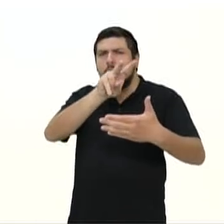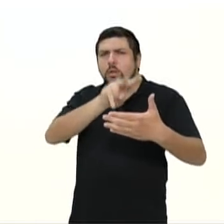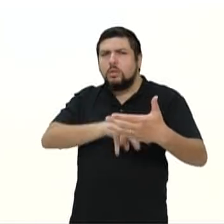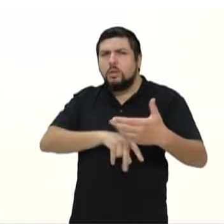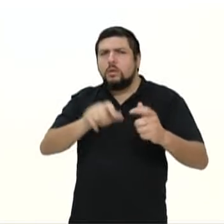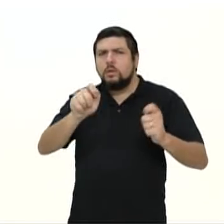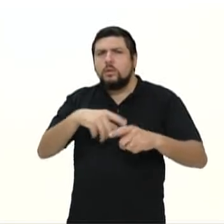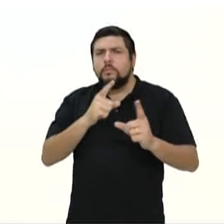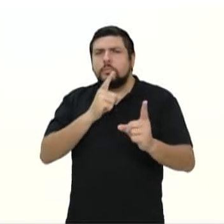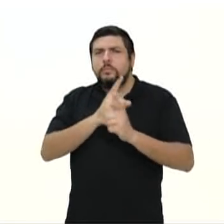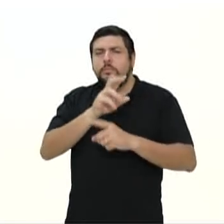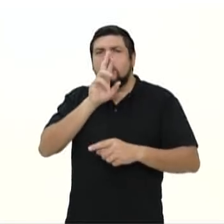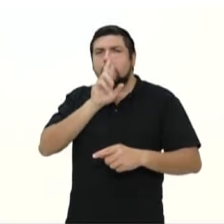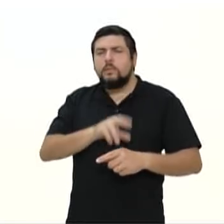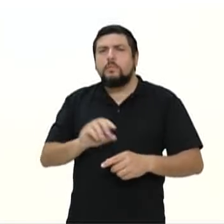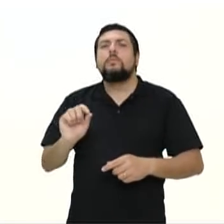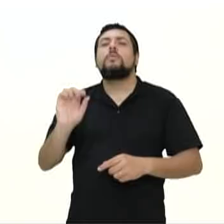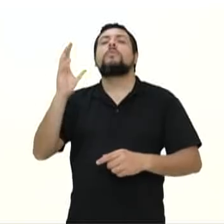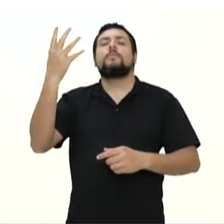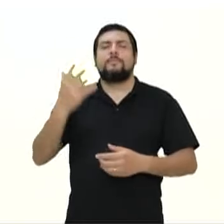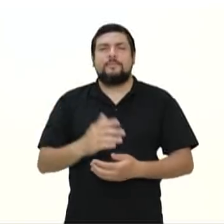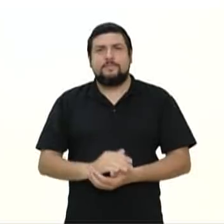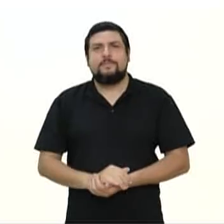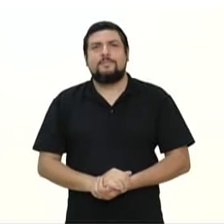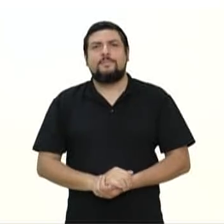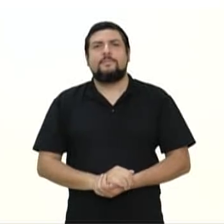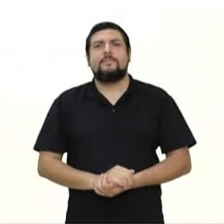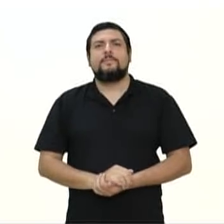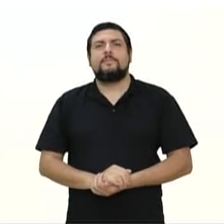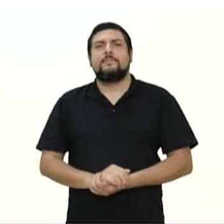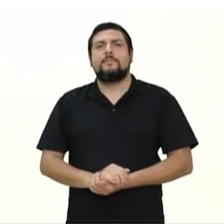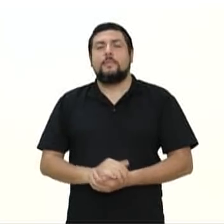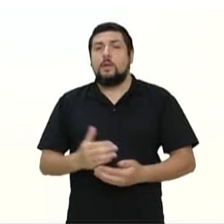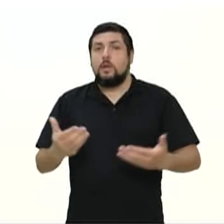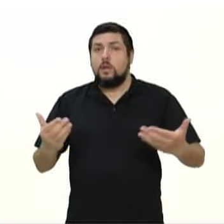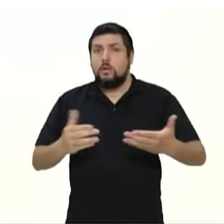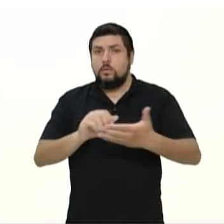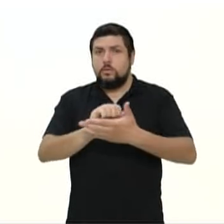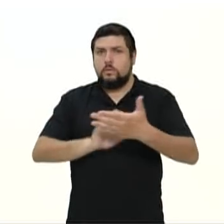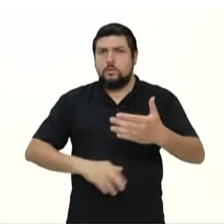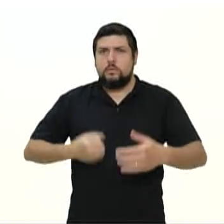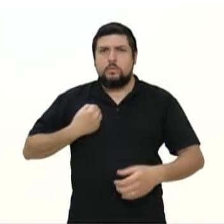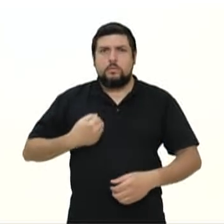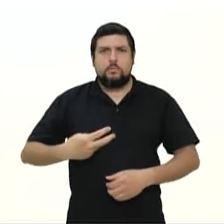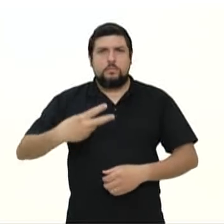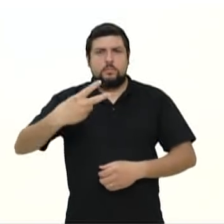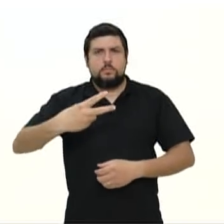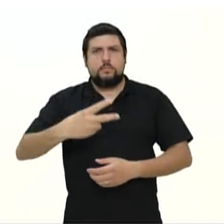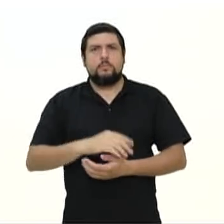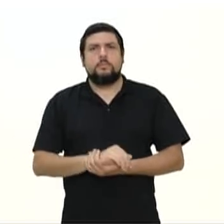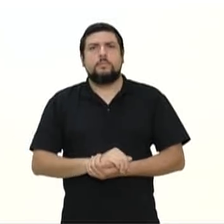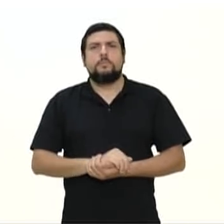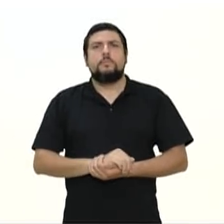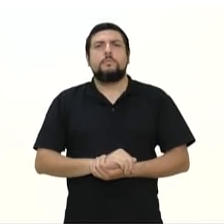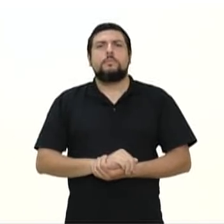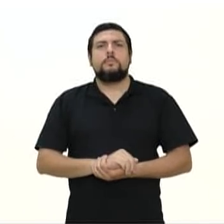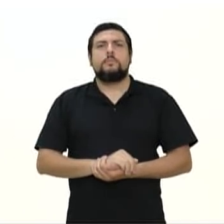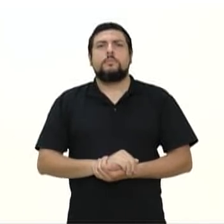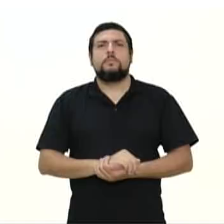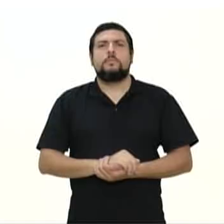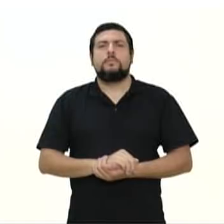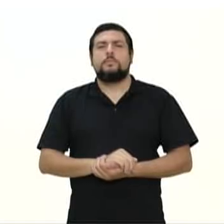realmente ocorreu, não é? Então, vamos para a atividade 2. Leia o